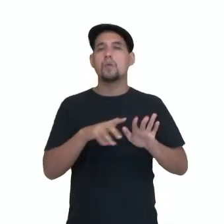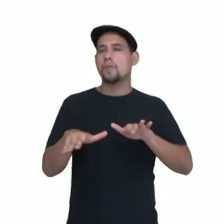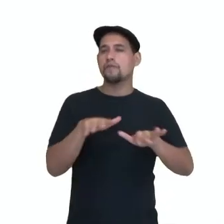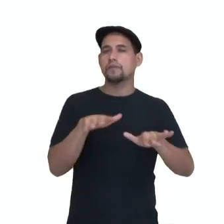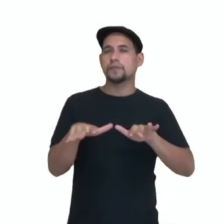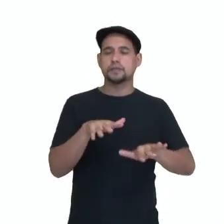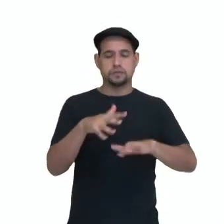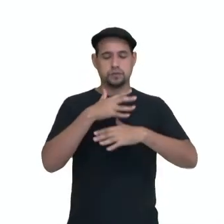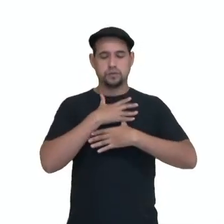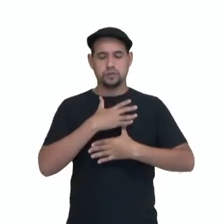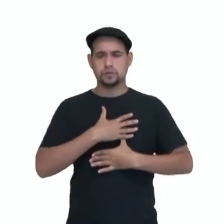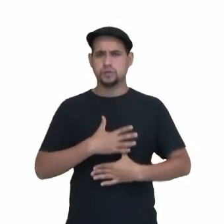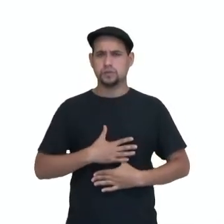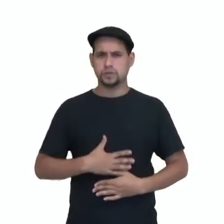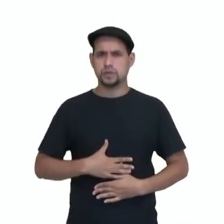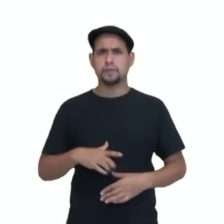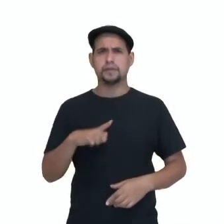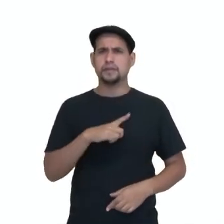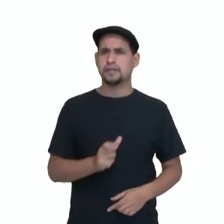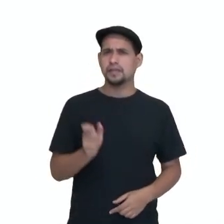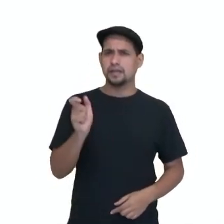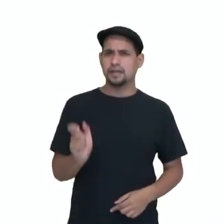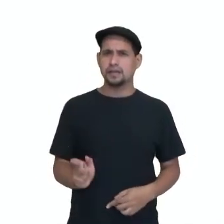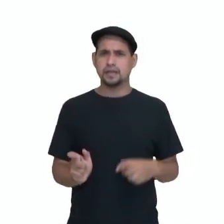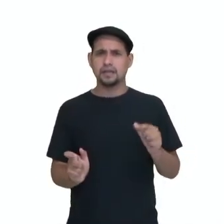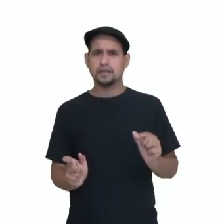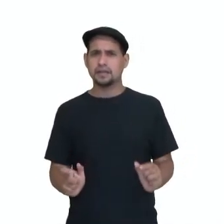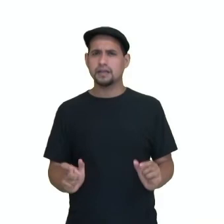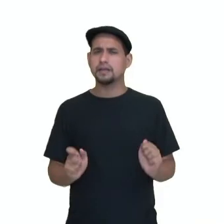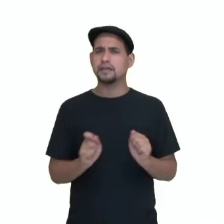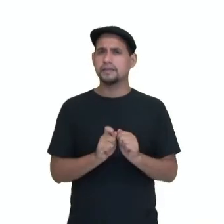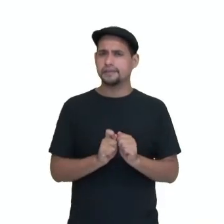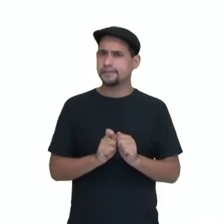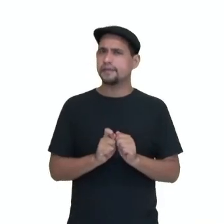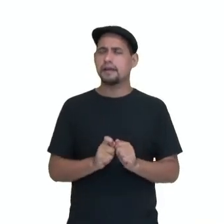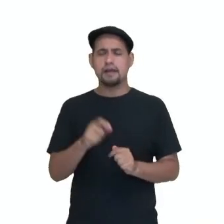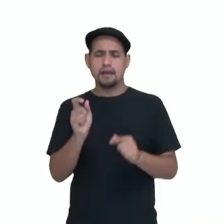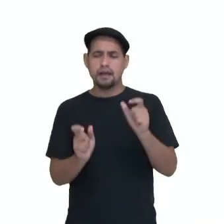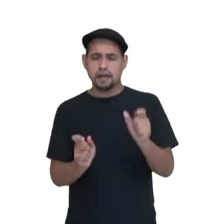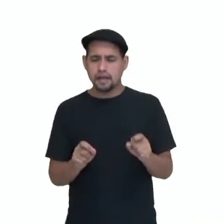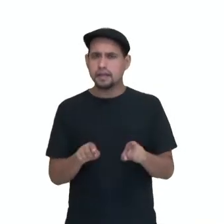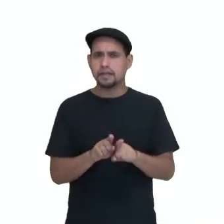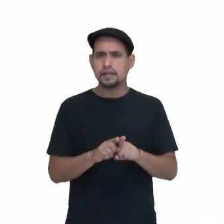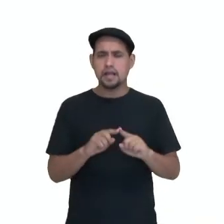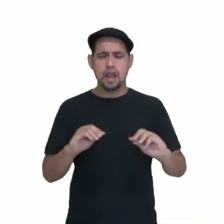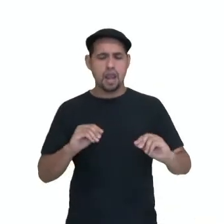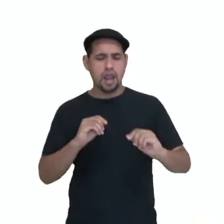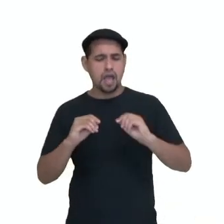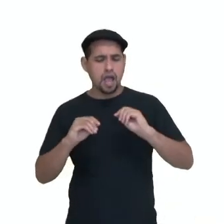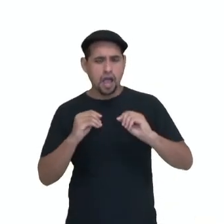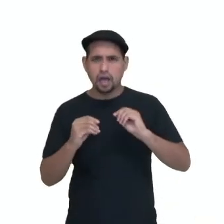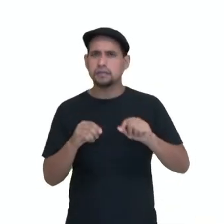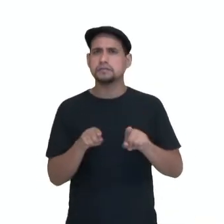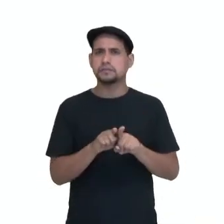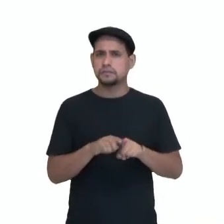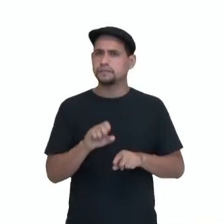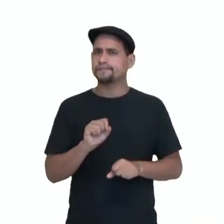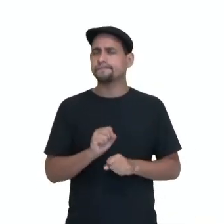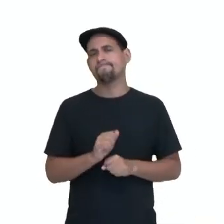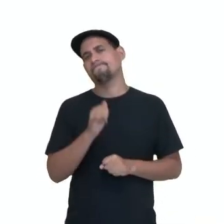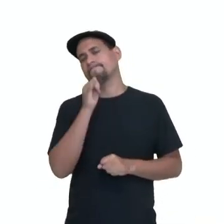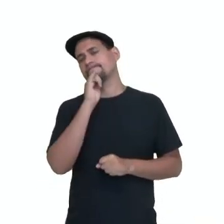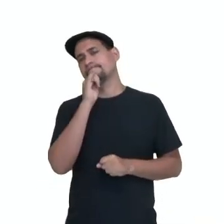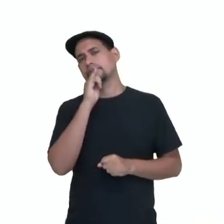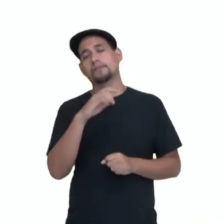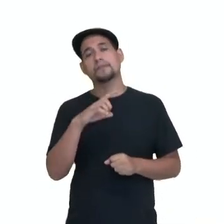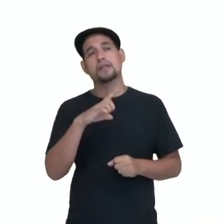corporal. E ele tem essas características, né, de se estender, essa característica de elasticidade,